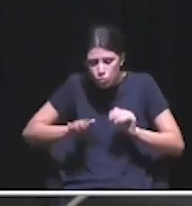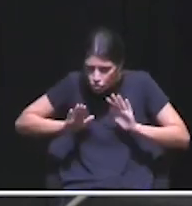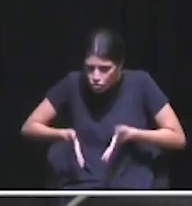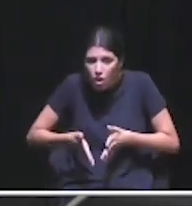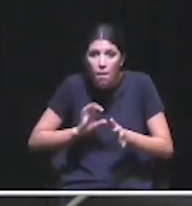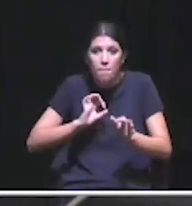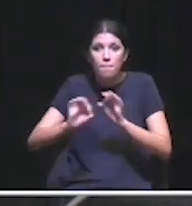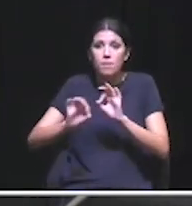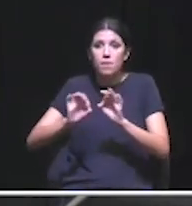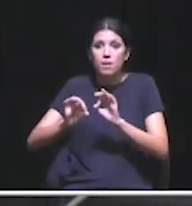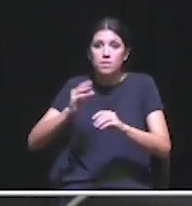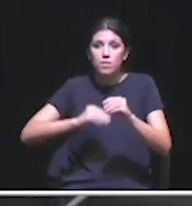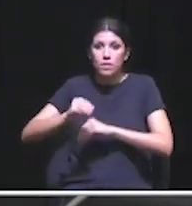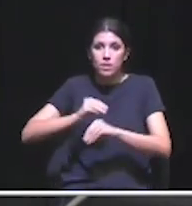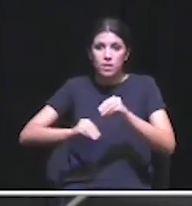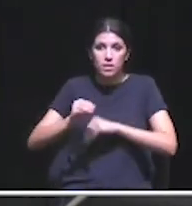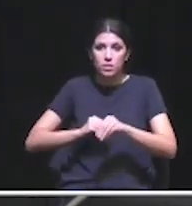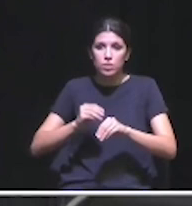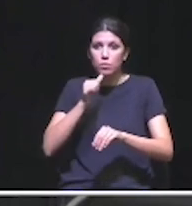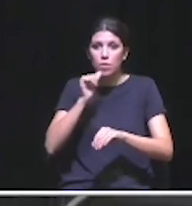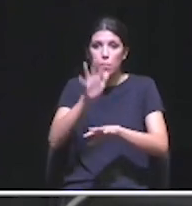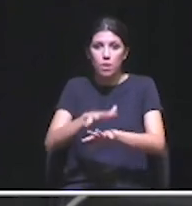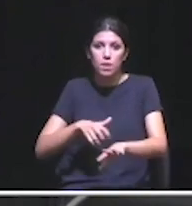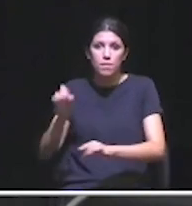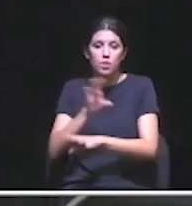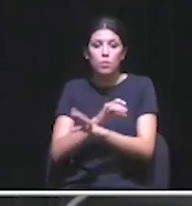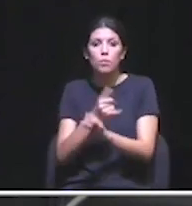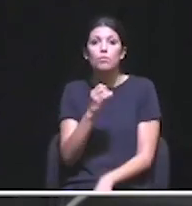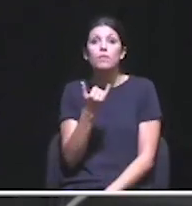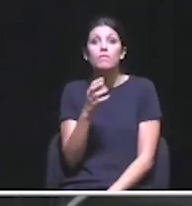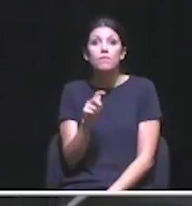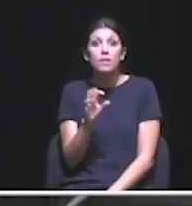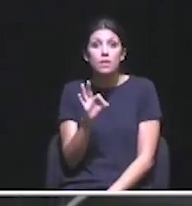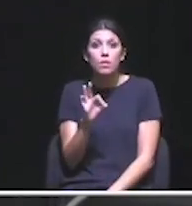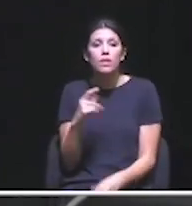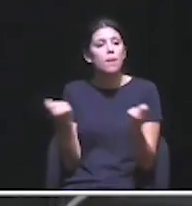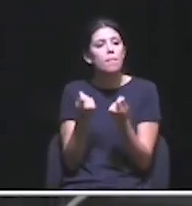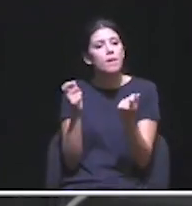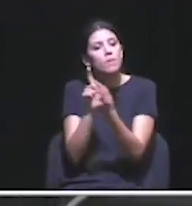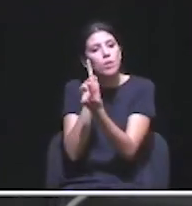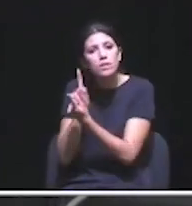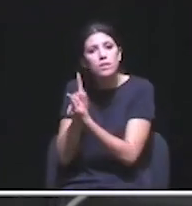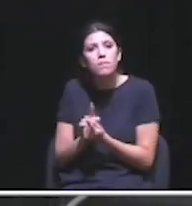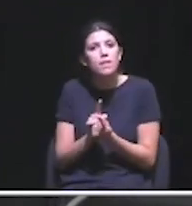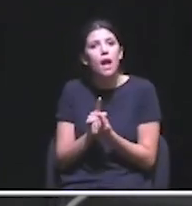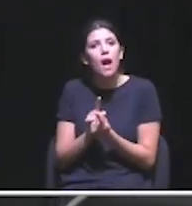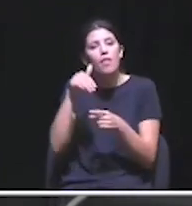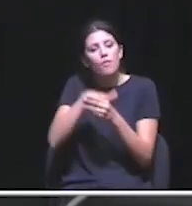na preparação destas eleições para o Parlamento Europeu 2024, nomeadamente em campanhas de proximidade sobre formas